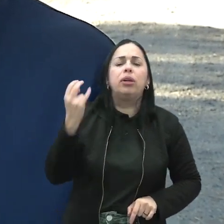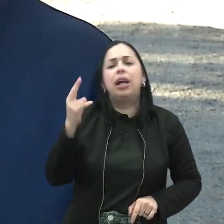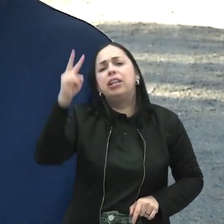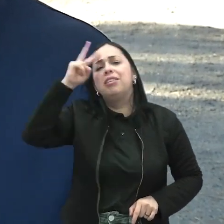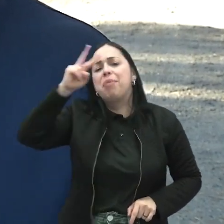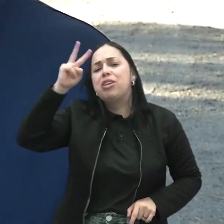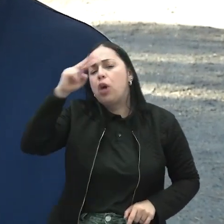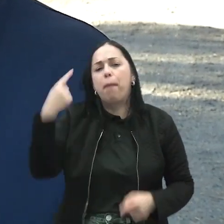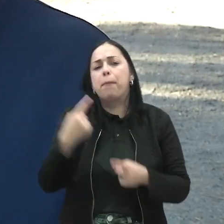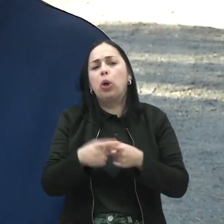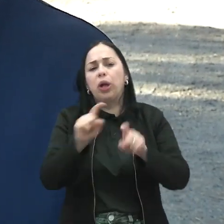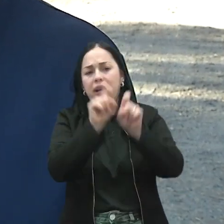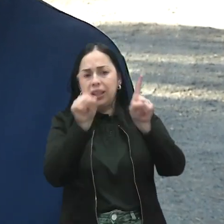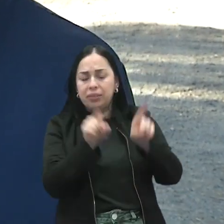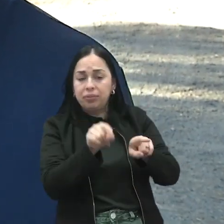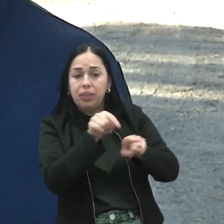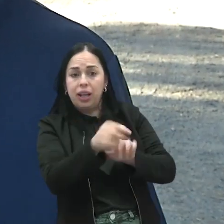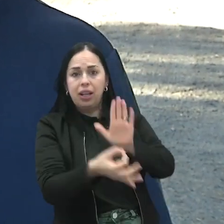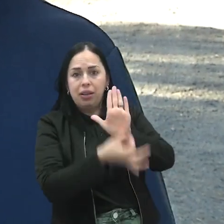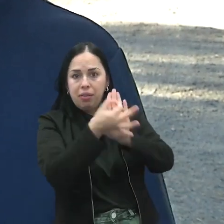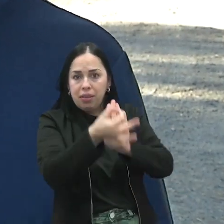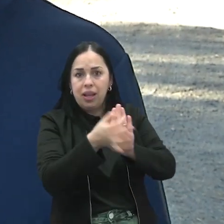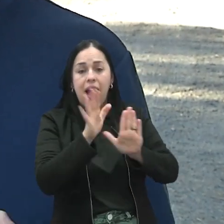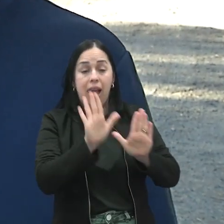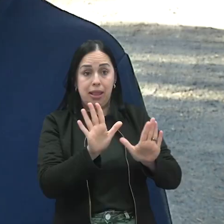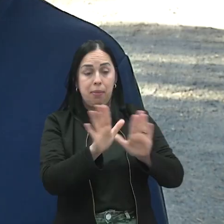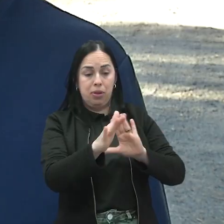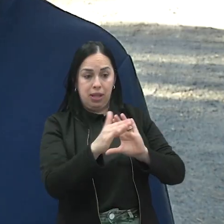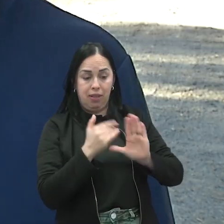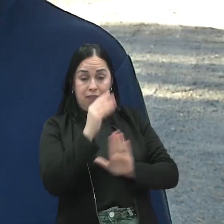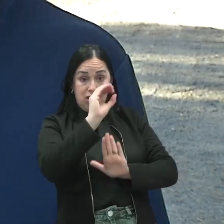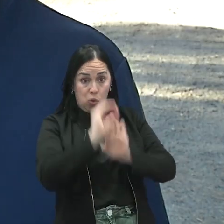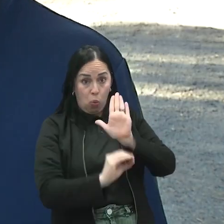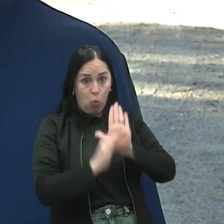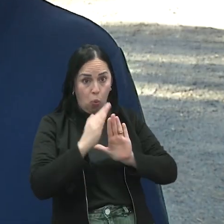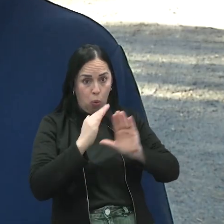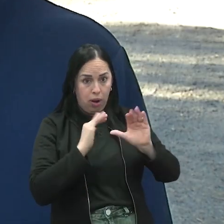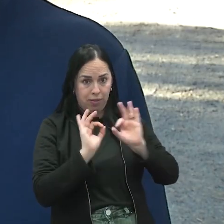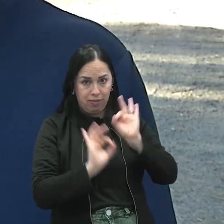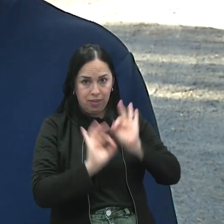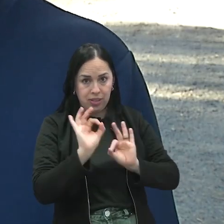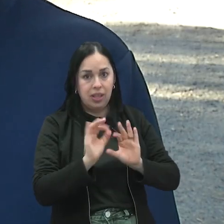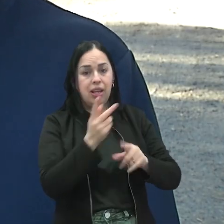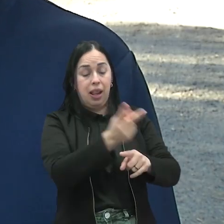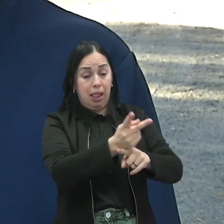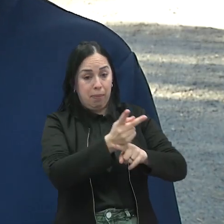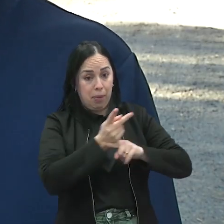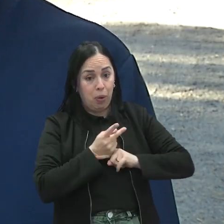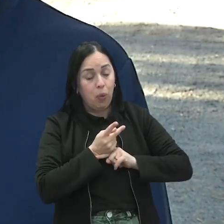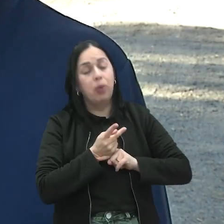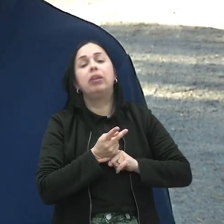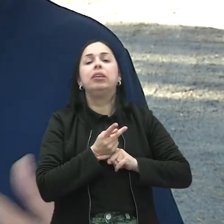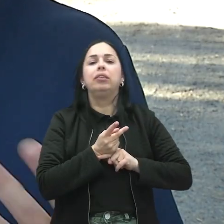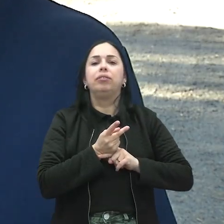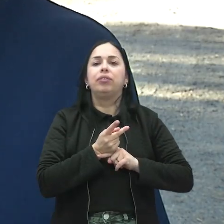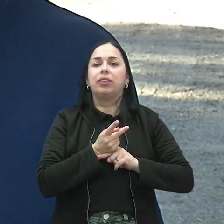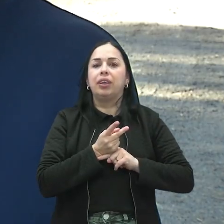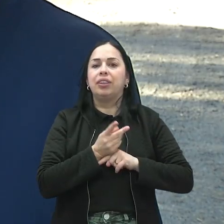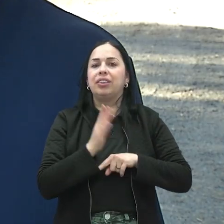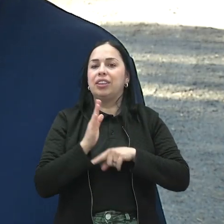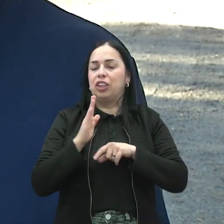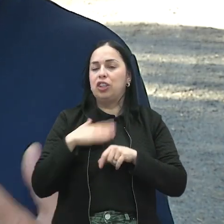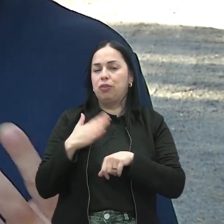para essa preservação. E aí, dando a entrada a esse material, ela vem até o nosso departamento, a